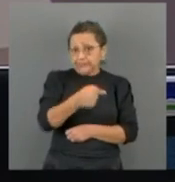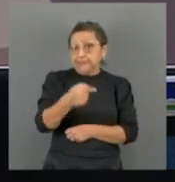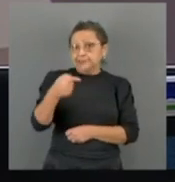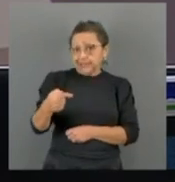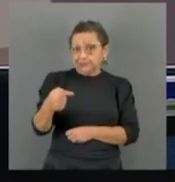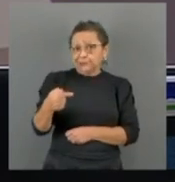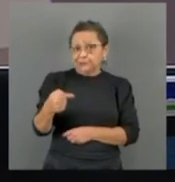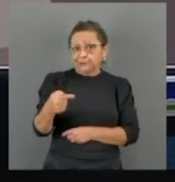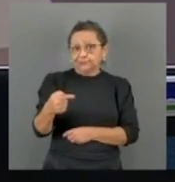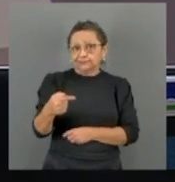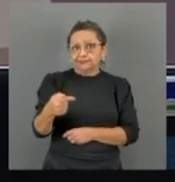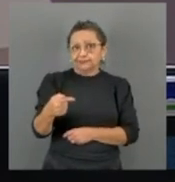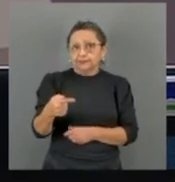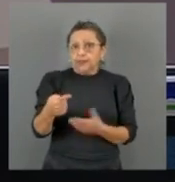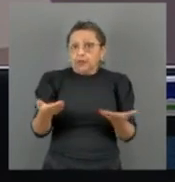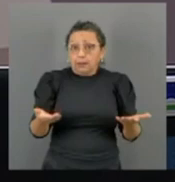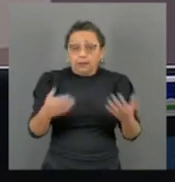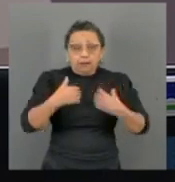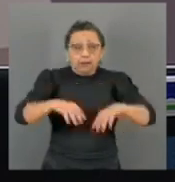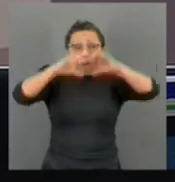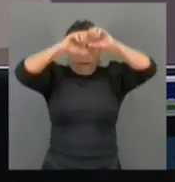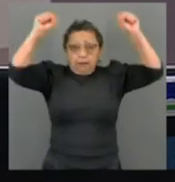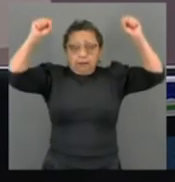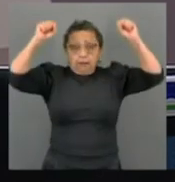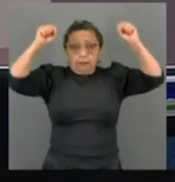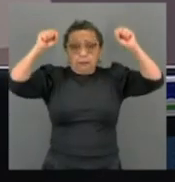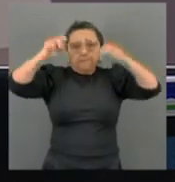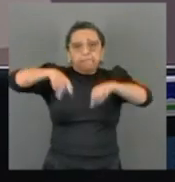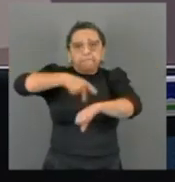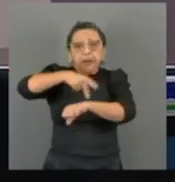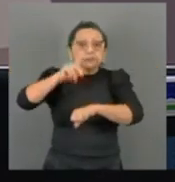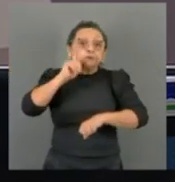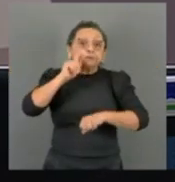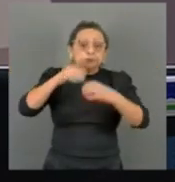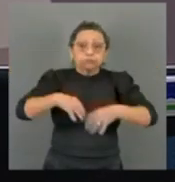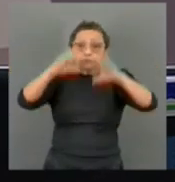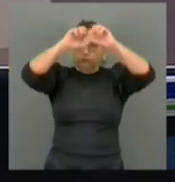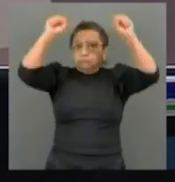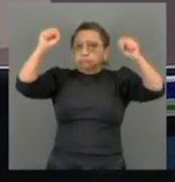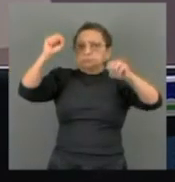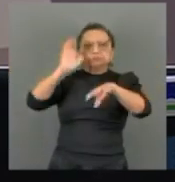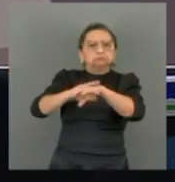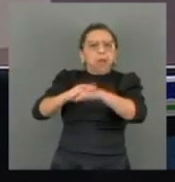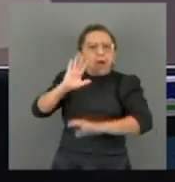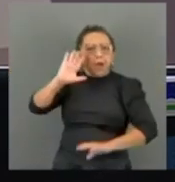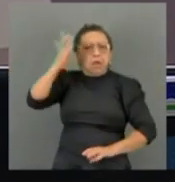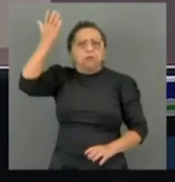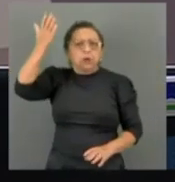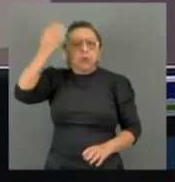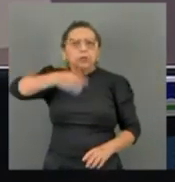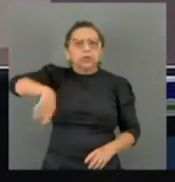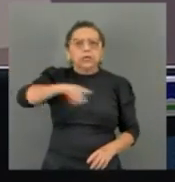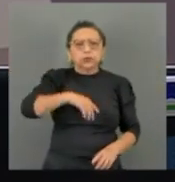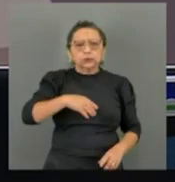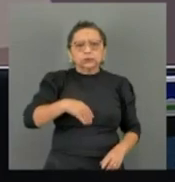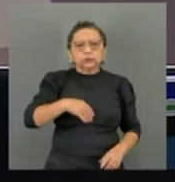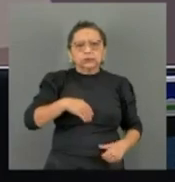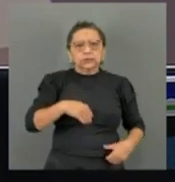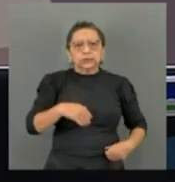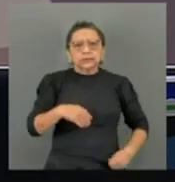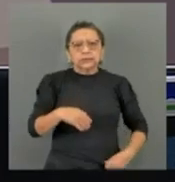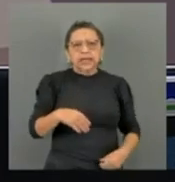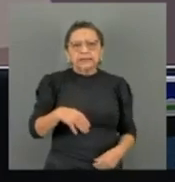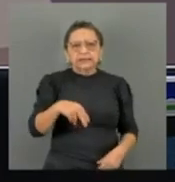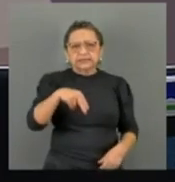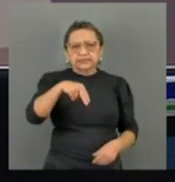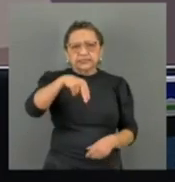1977, o Corte Supremo dos Estados Unidos resolveu que os nazis podiam